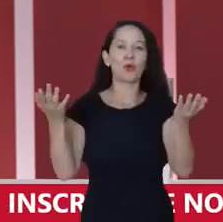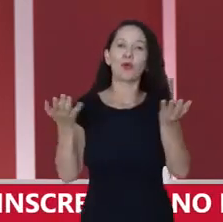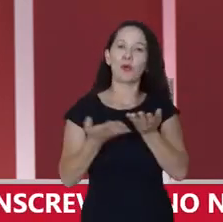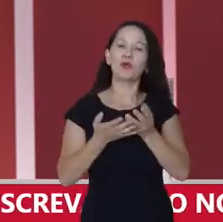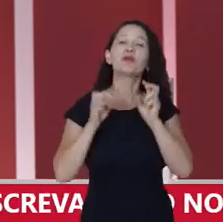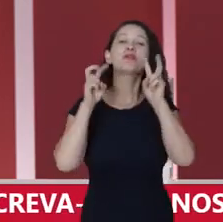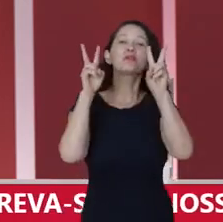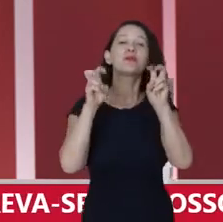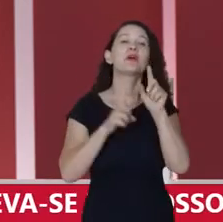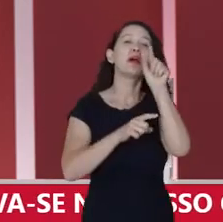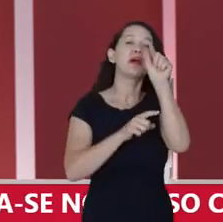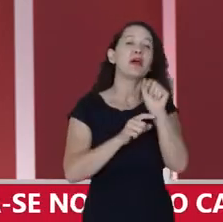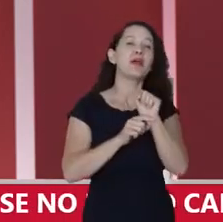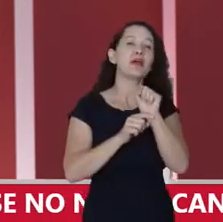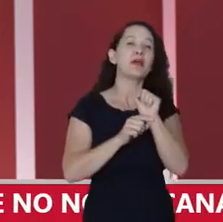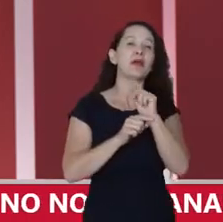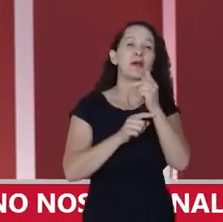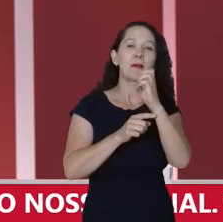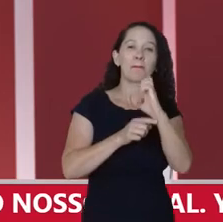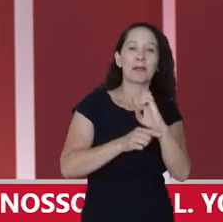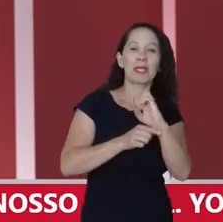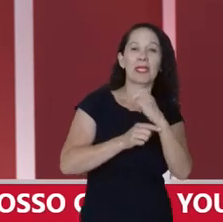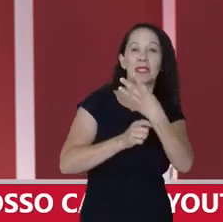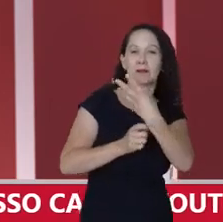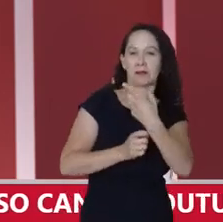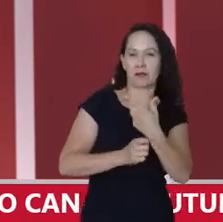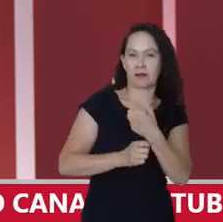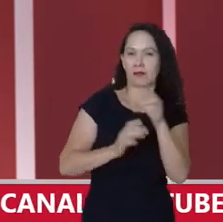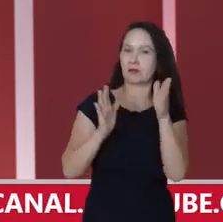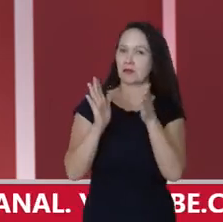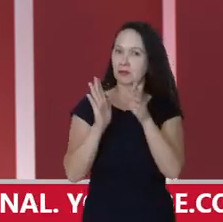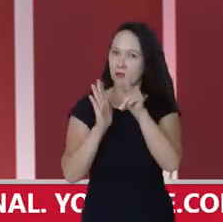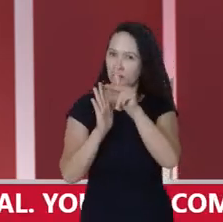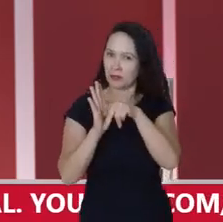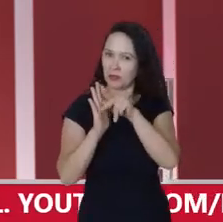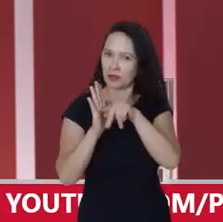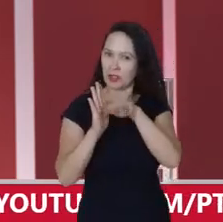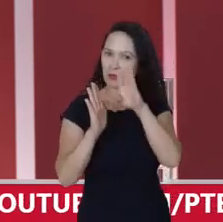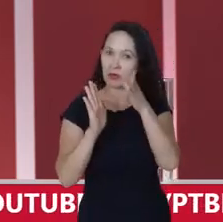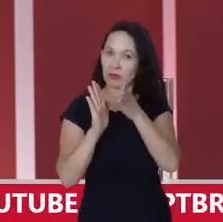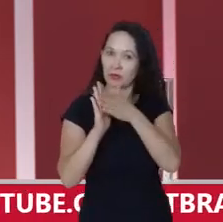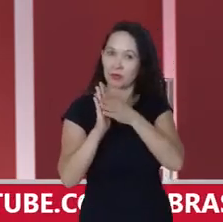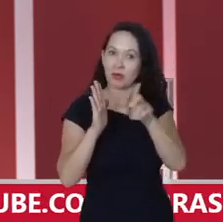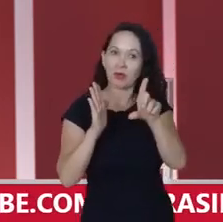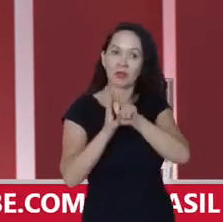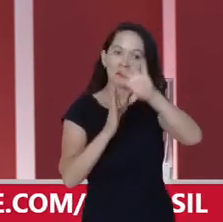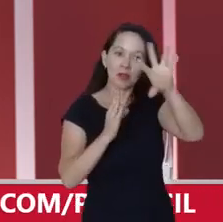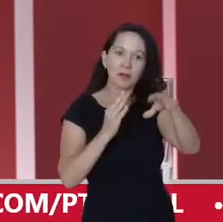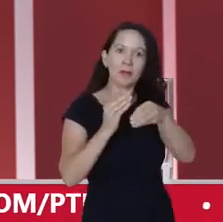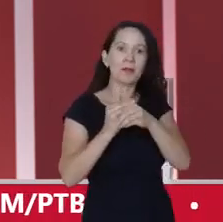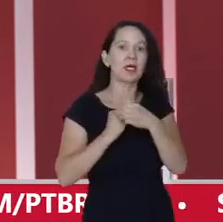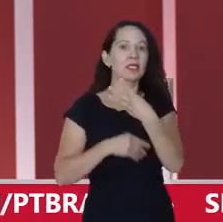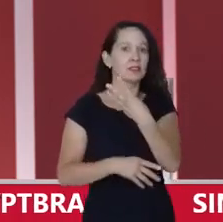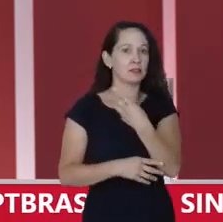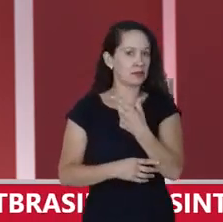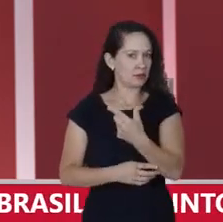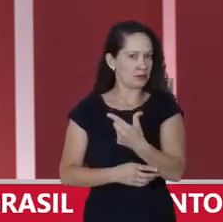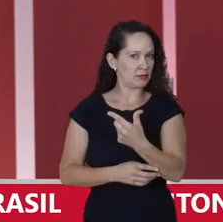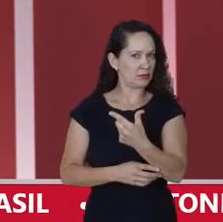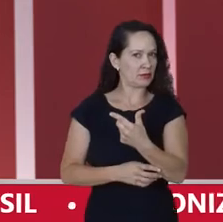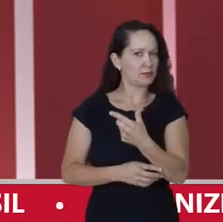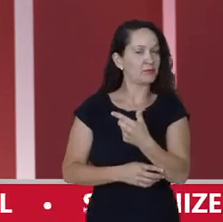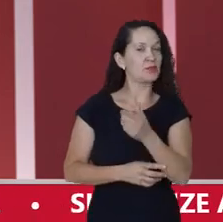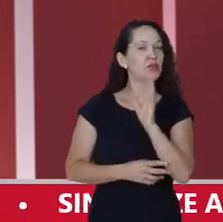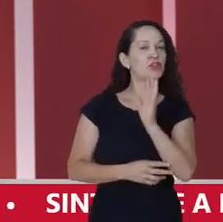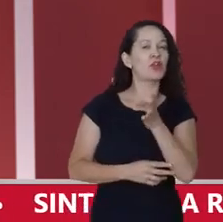o assunto é PEC 32, Projeto de Emenda Constitucional 32, a